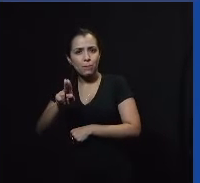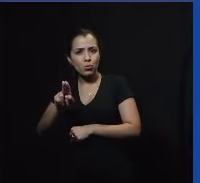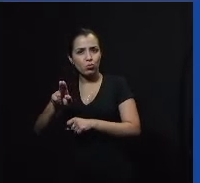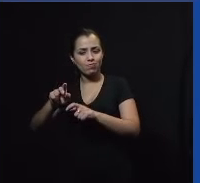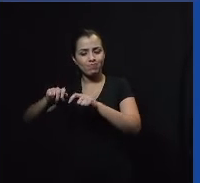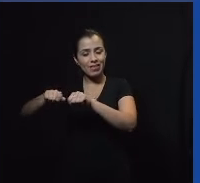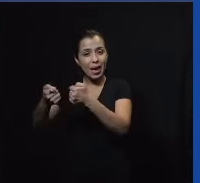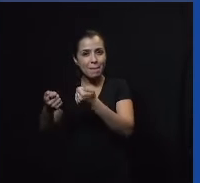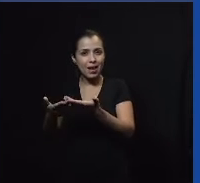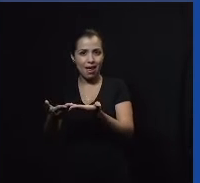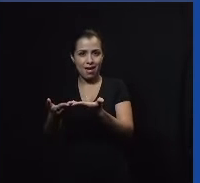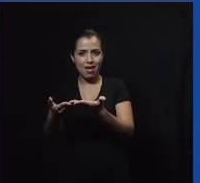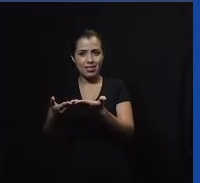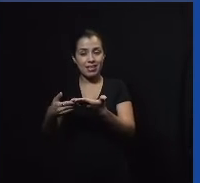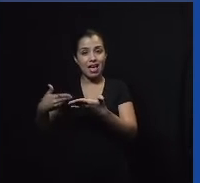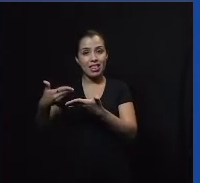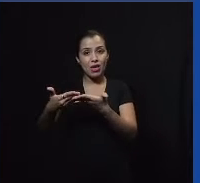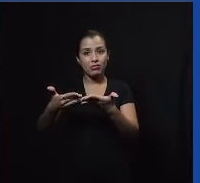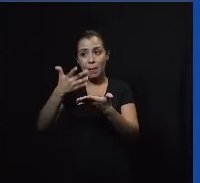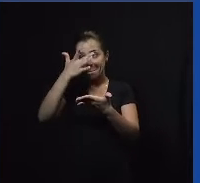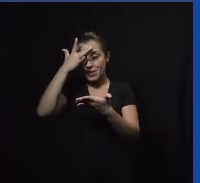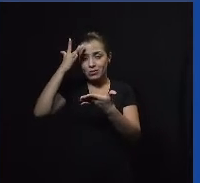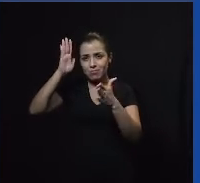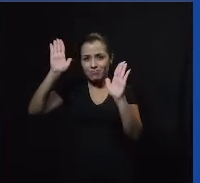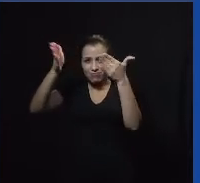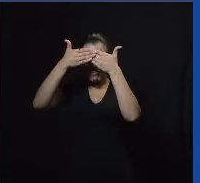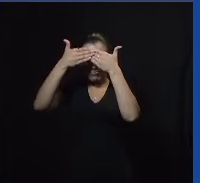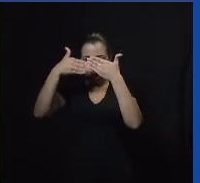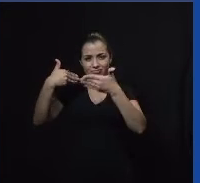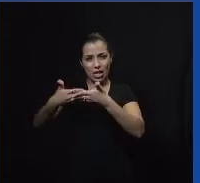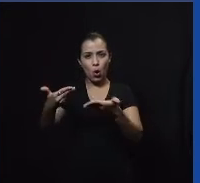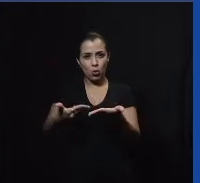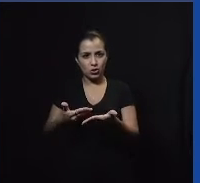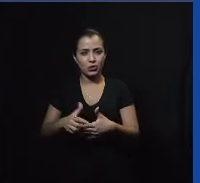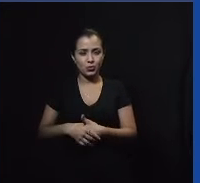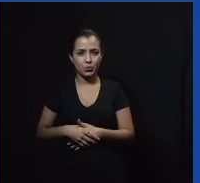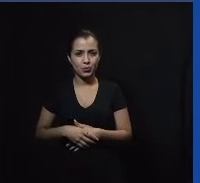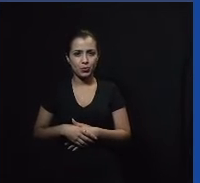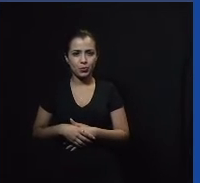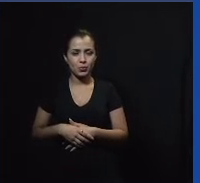chave que gera essa dicotomia aí falsa, né?